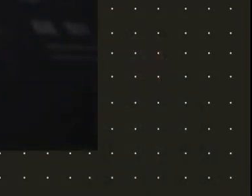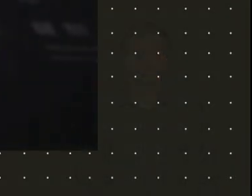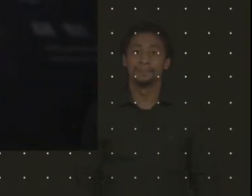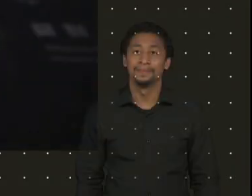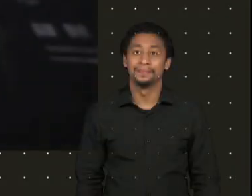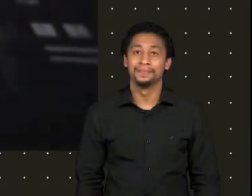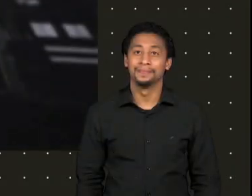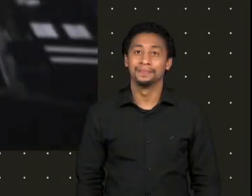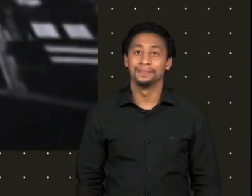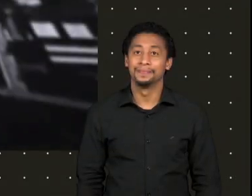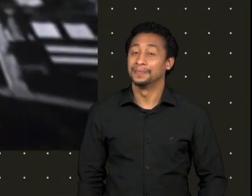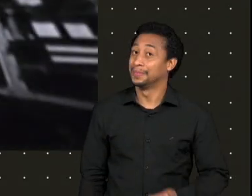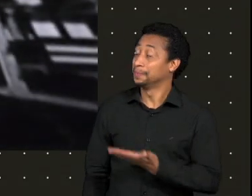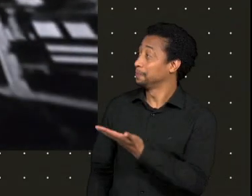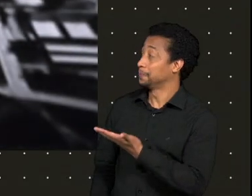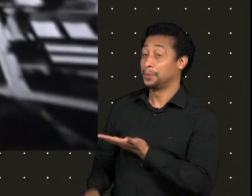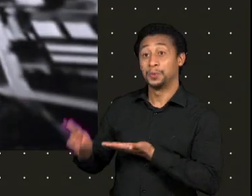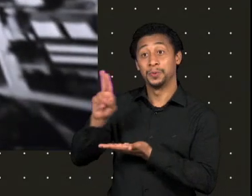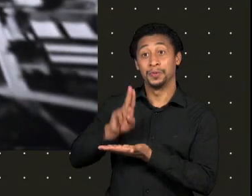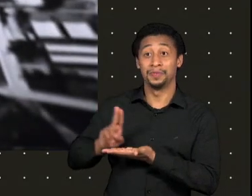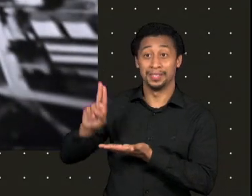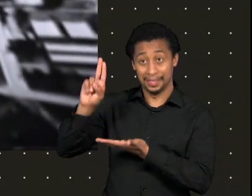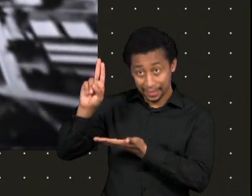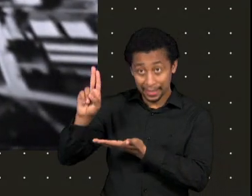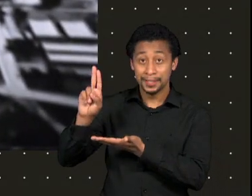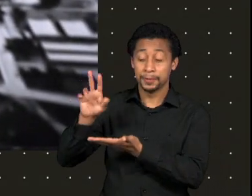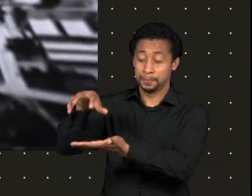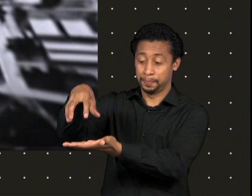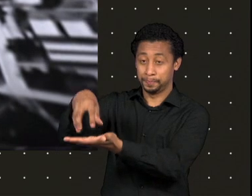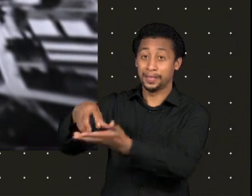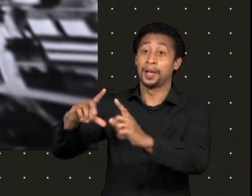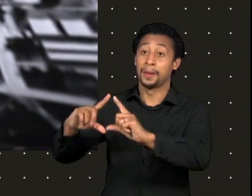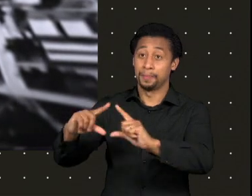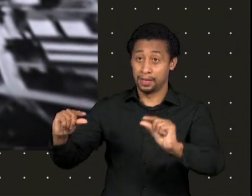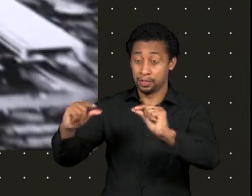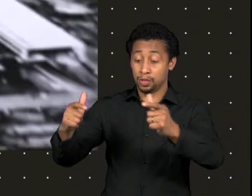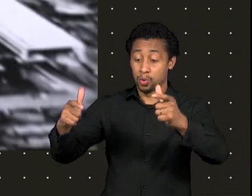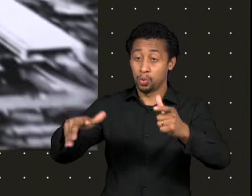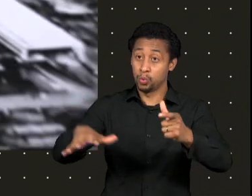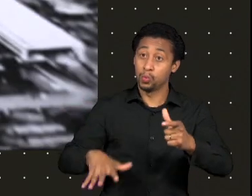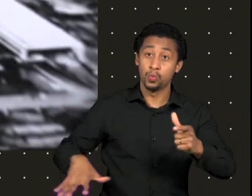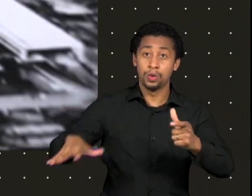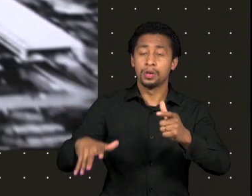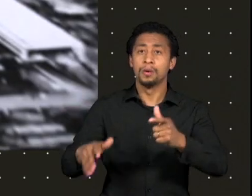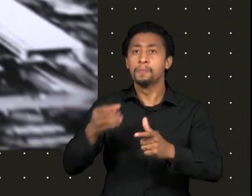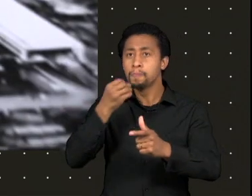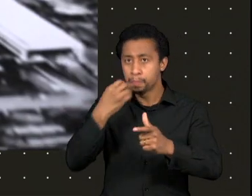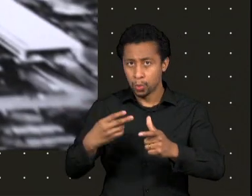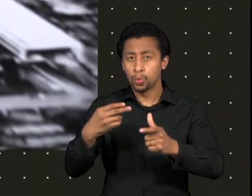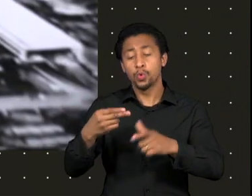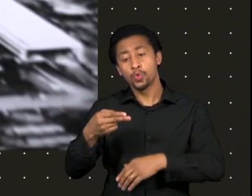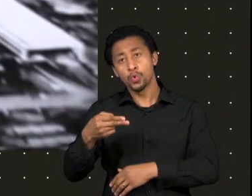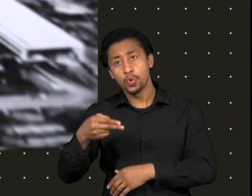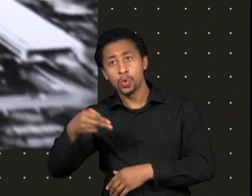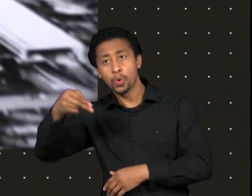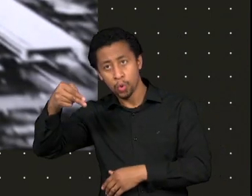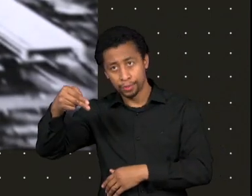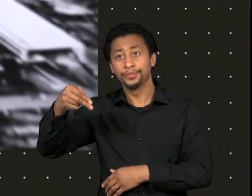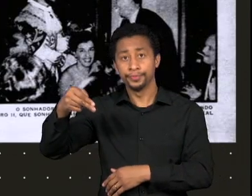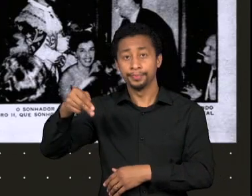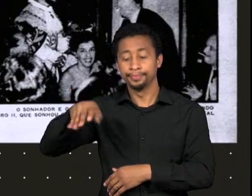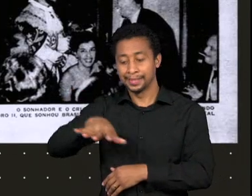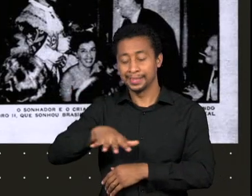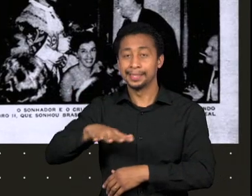O campus da Universidade de Brasília, situado em local privilegiado do setor norte da cidade, desde